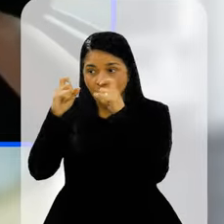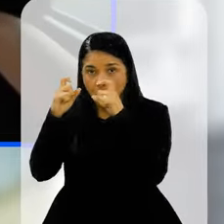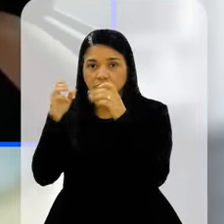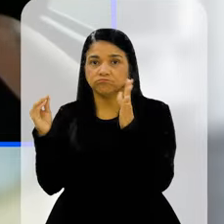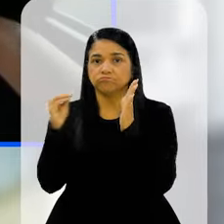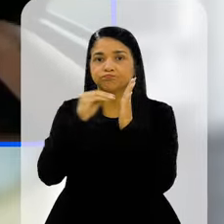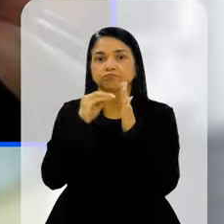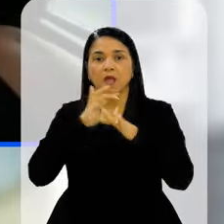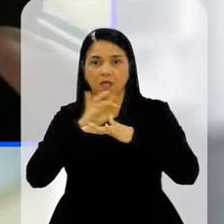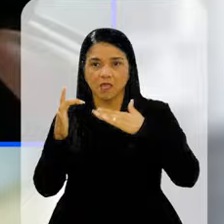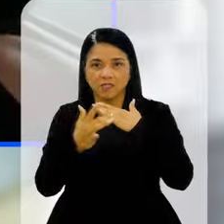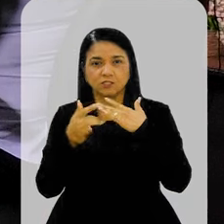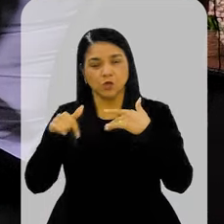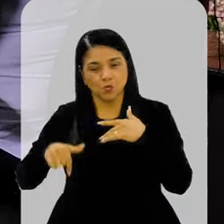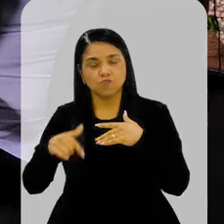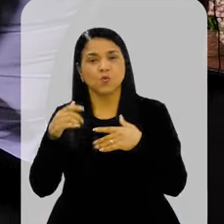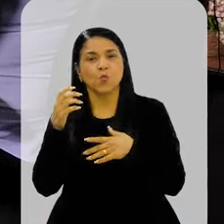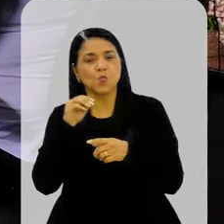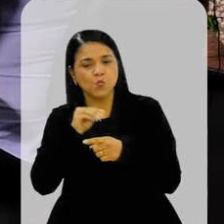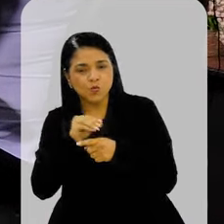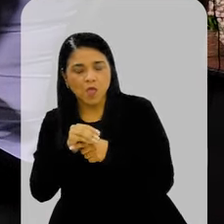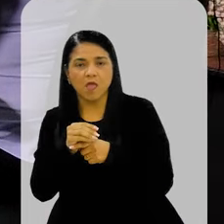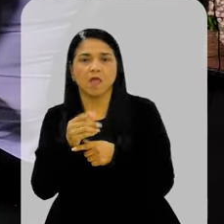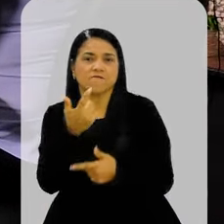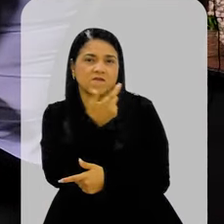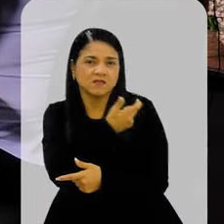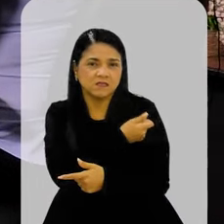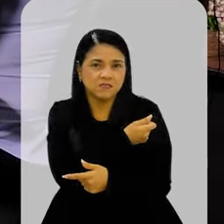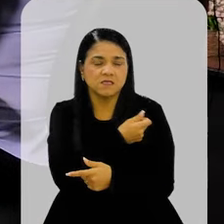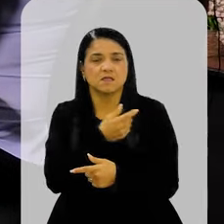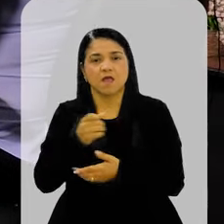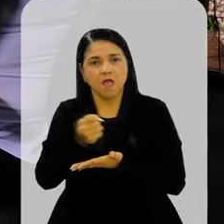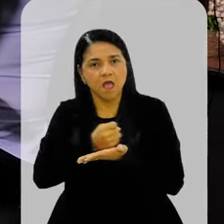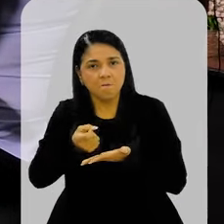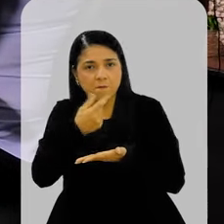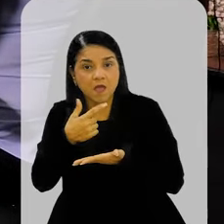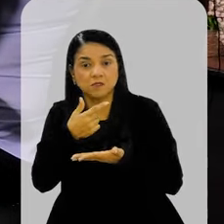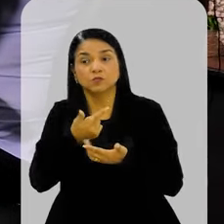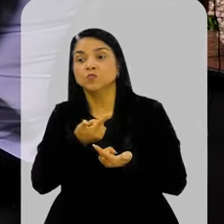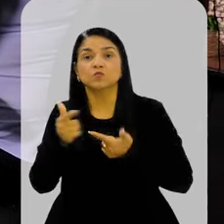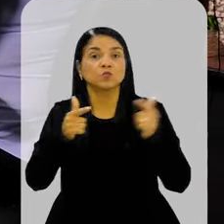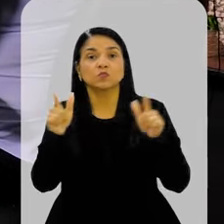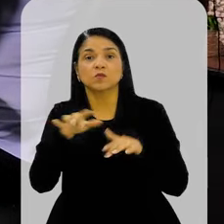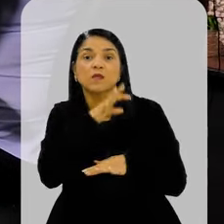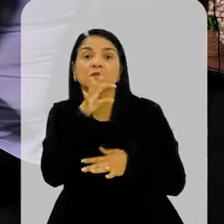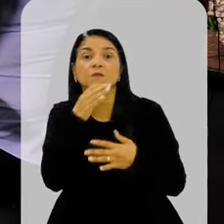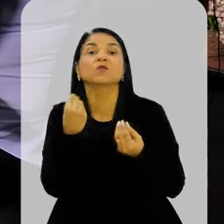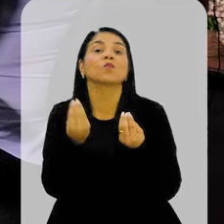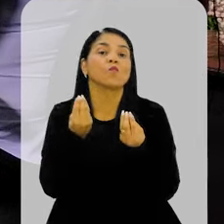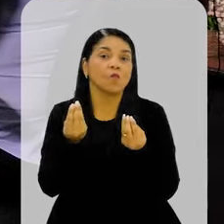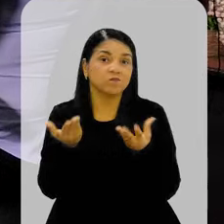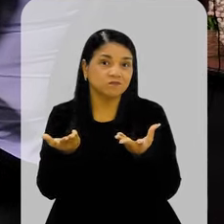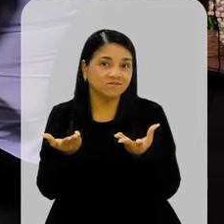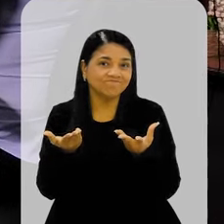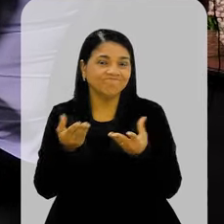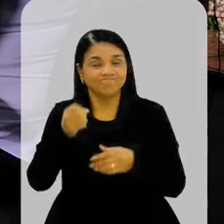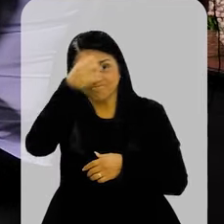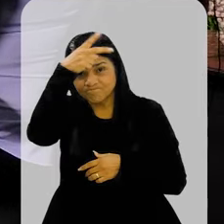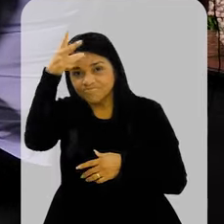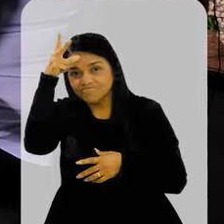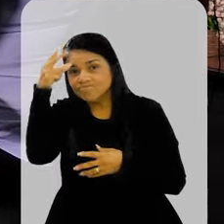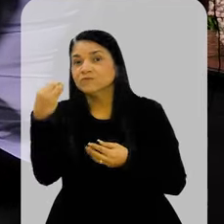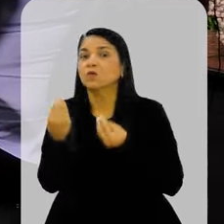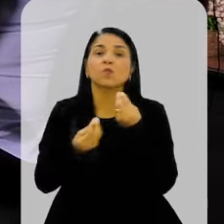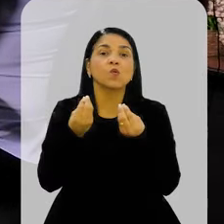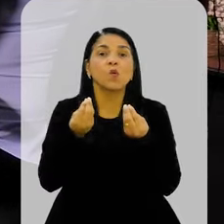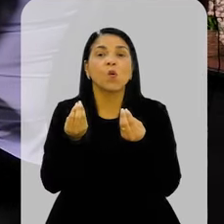sabe. Entendeu? Pelo menos a gente cuidou dele, a gente trouxe para cá, vacinou, deu os remédios, teve que tomar antibiótico. Mas e o resto dos animais?